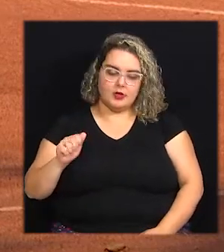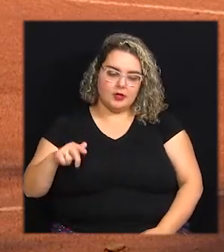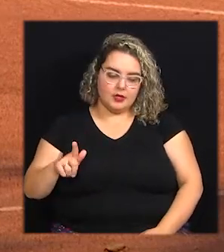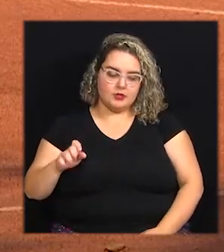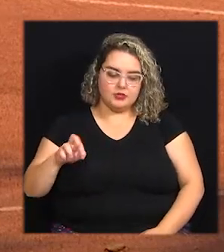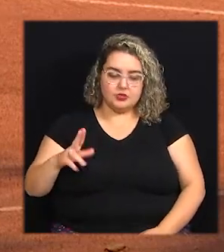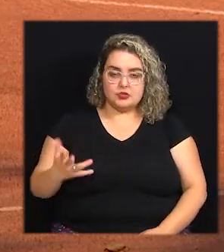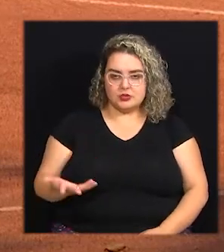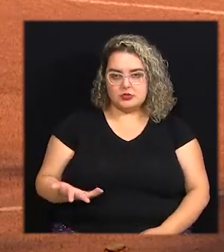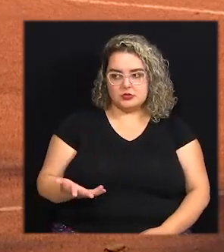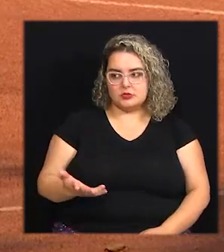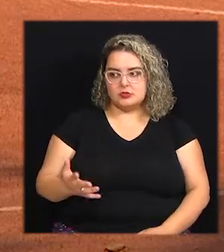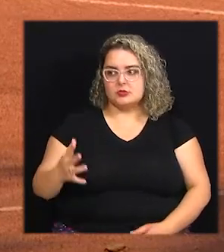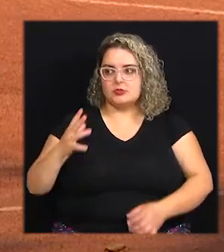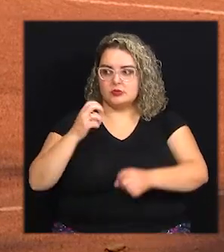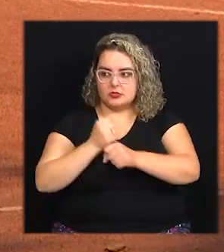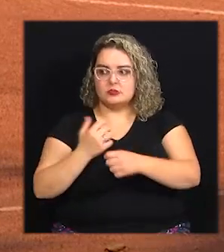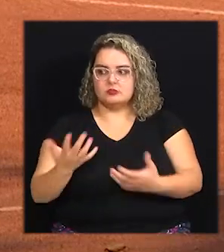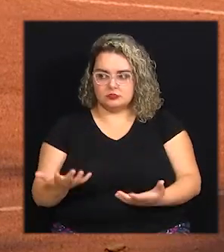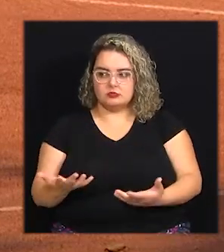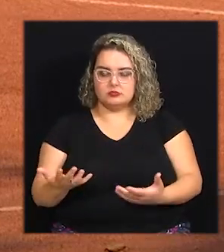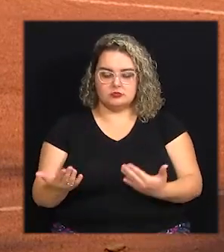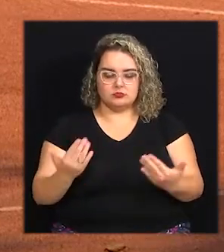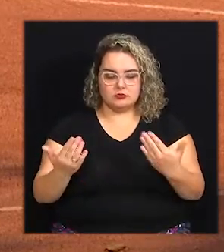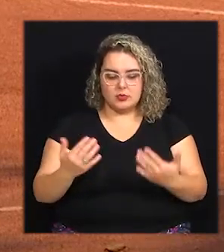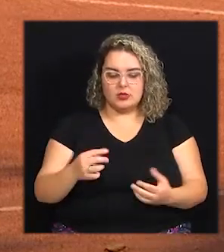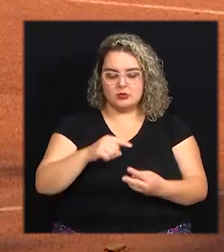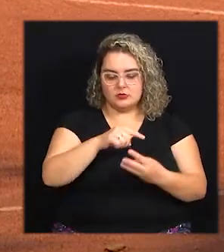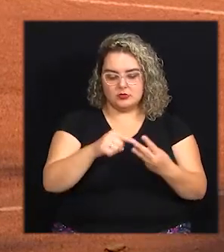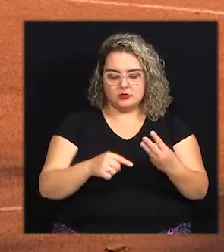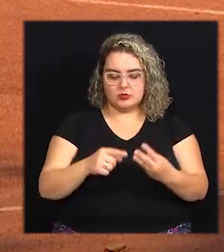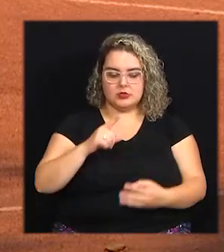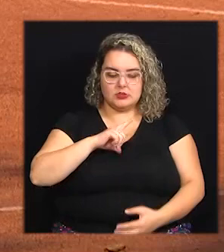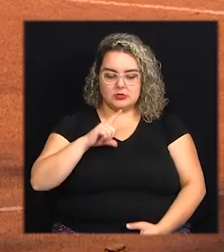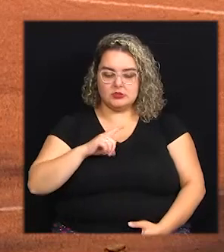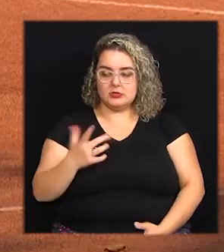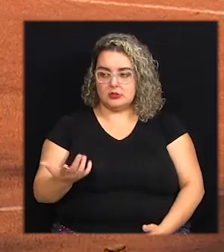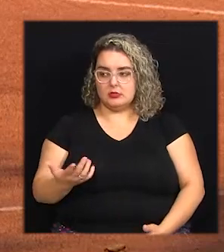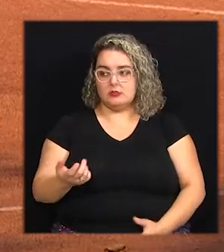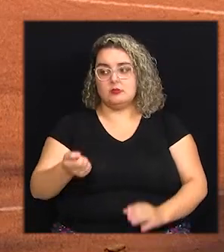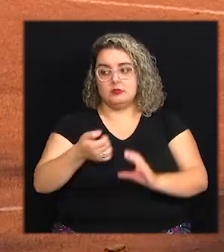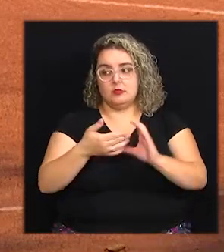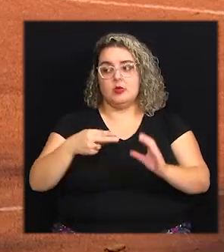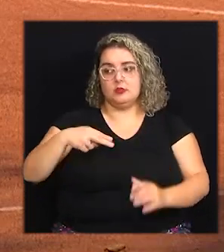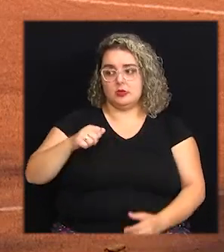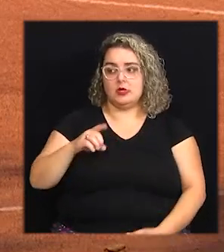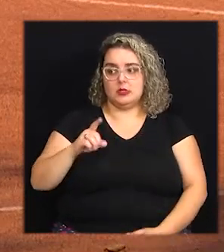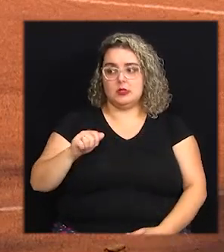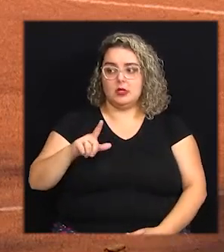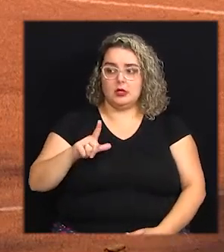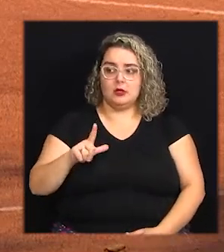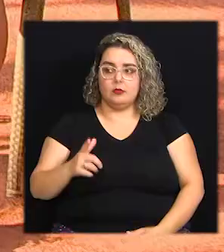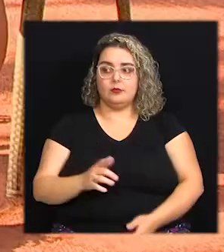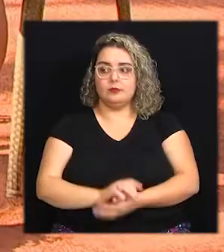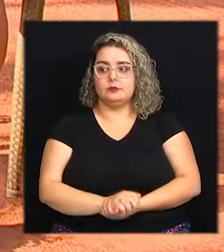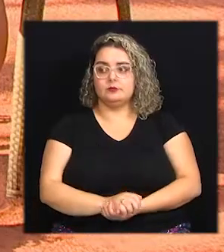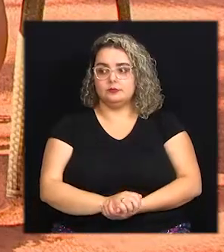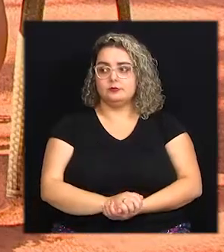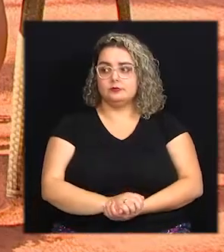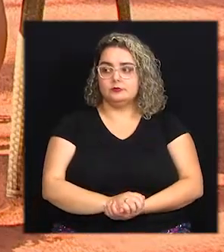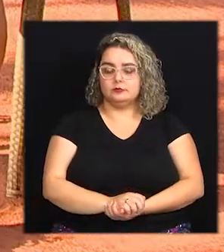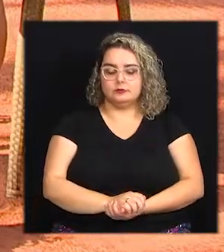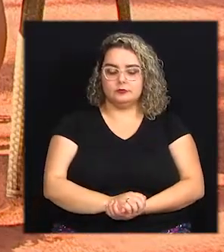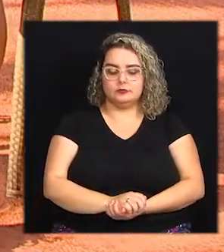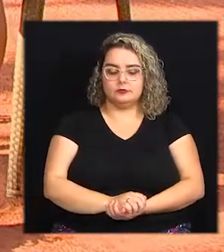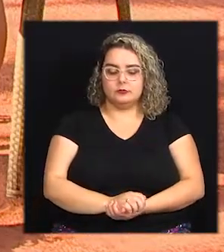tenta dominar os pontos com forehand, que eu acho que entre os três ali que tem a maior característica é o Nadal, nesse